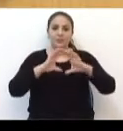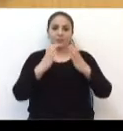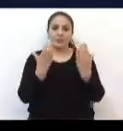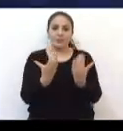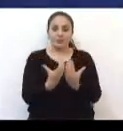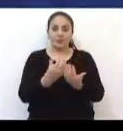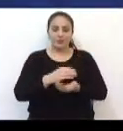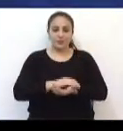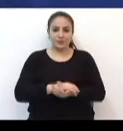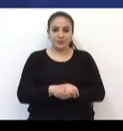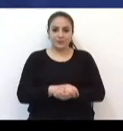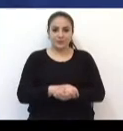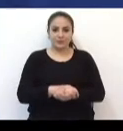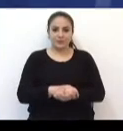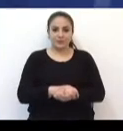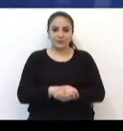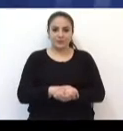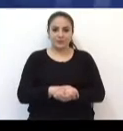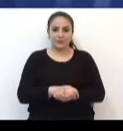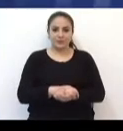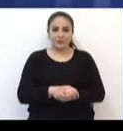comunidade.